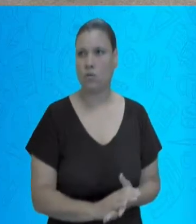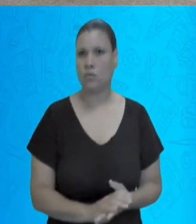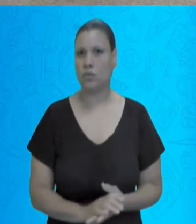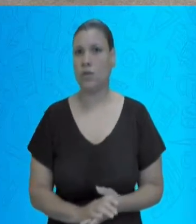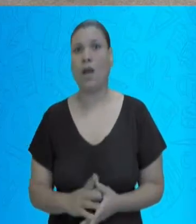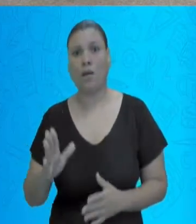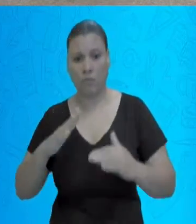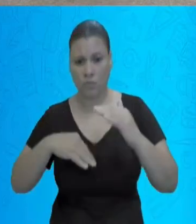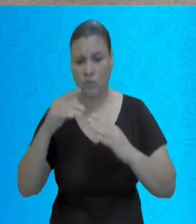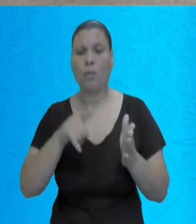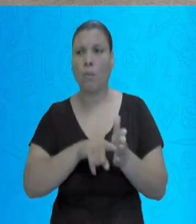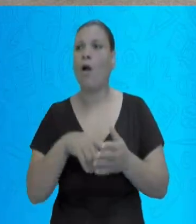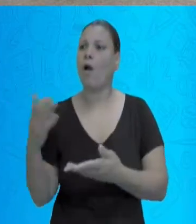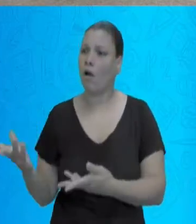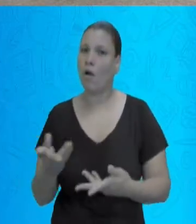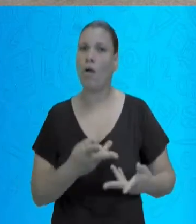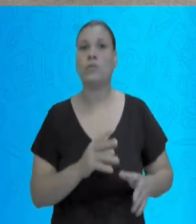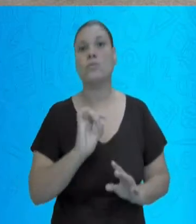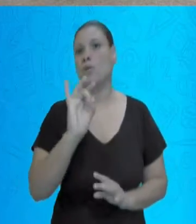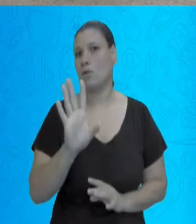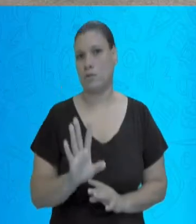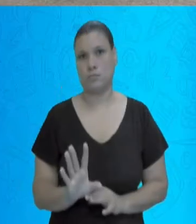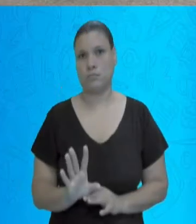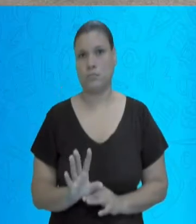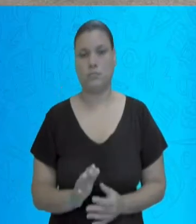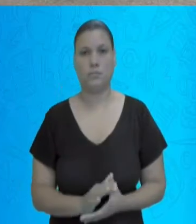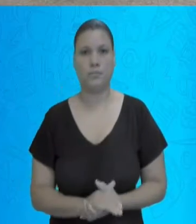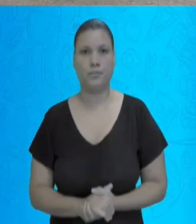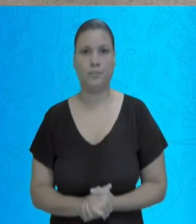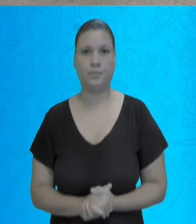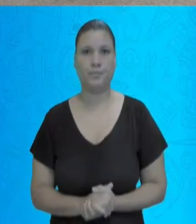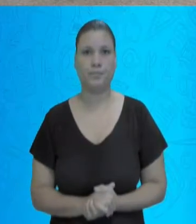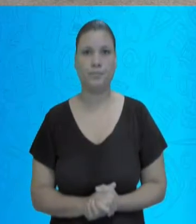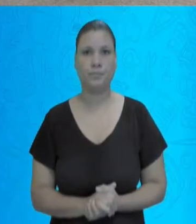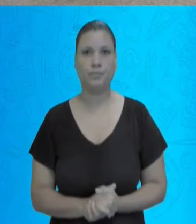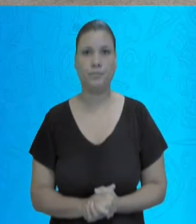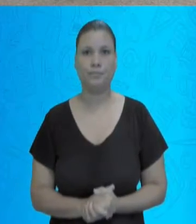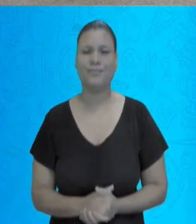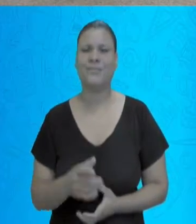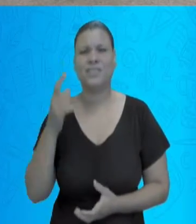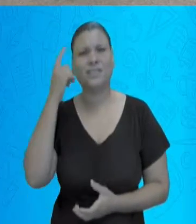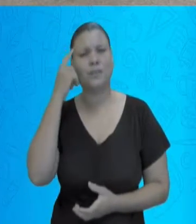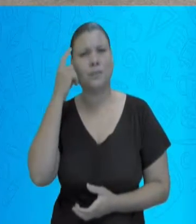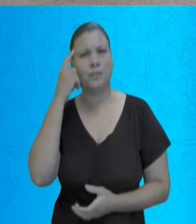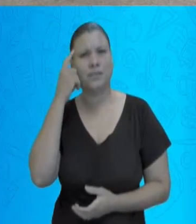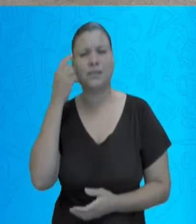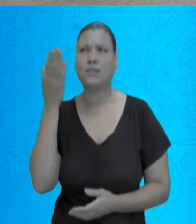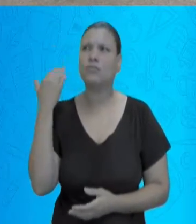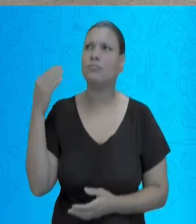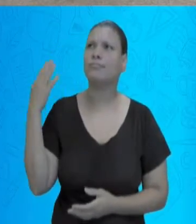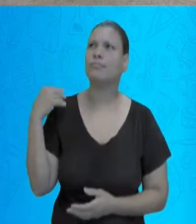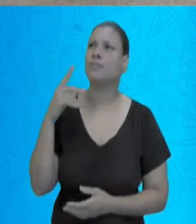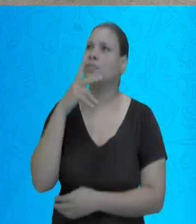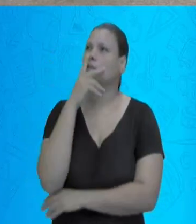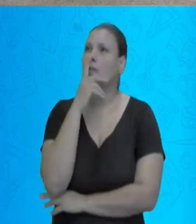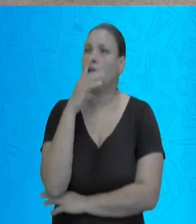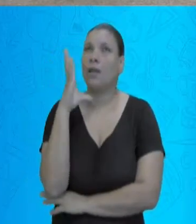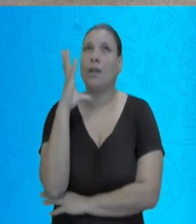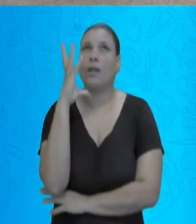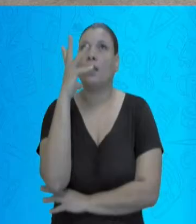colecionadores. Então imaginem só, aquela incrível coleção, por exemplo,